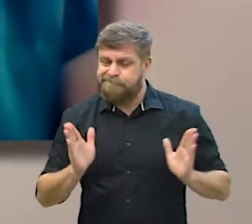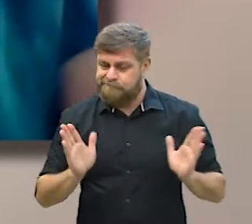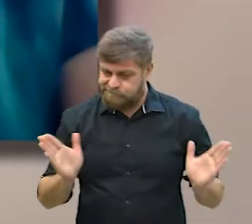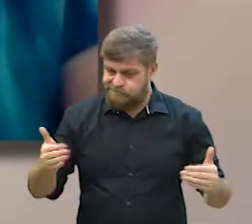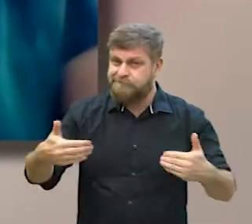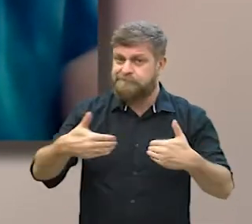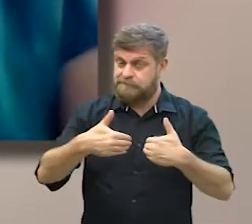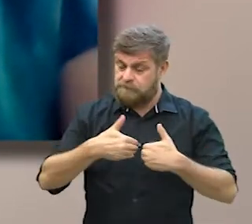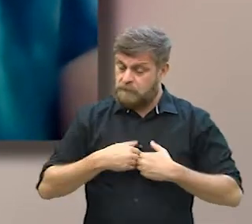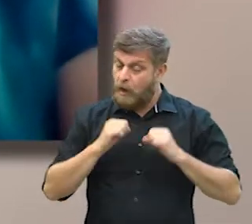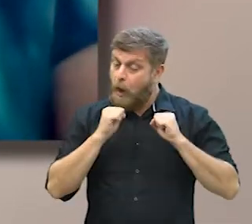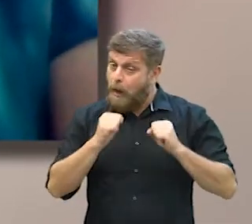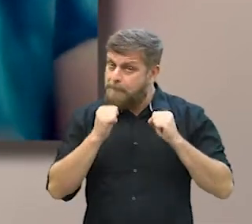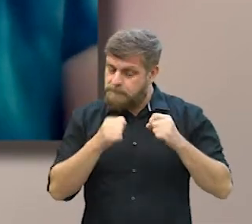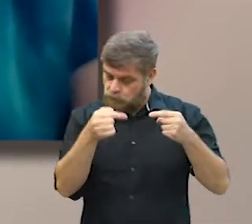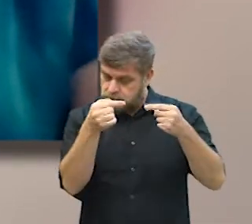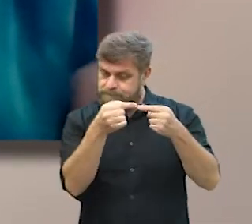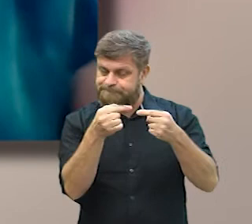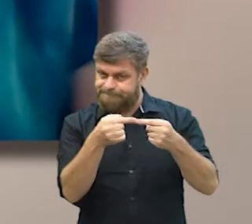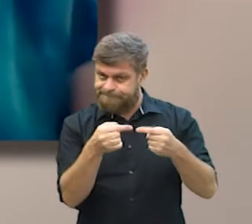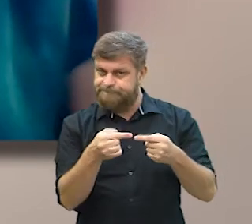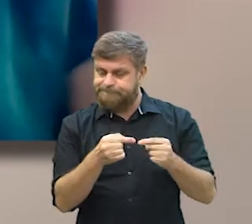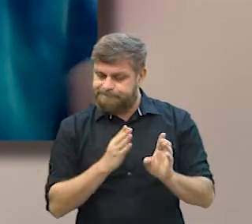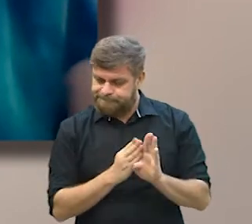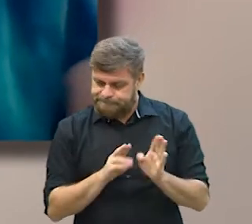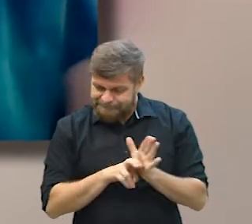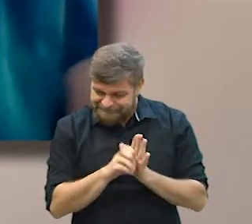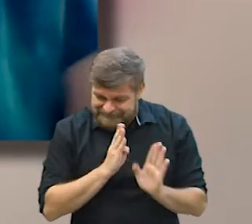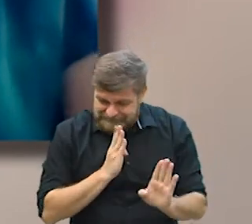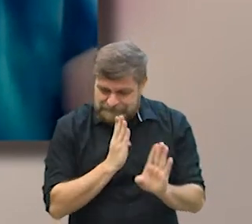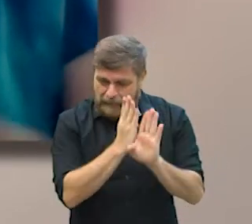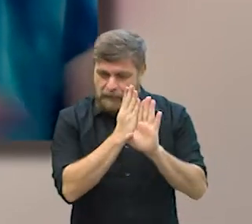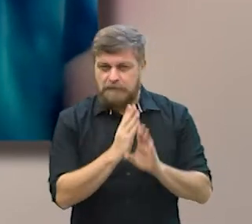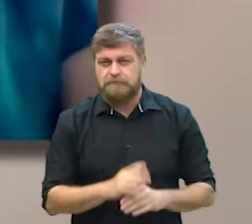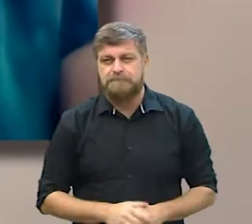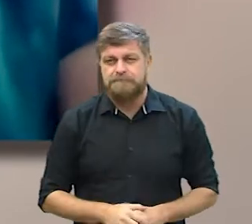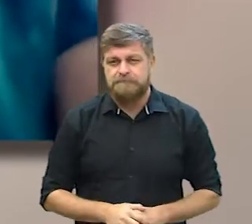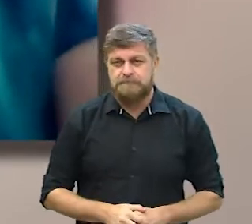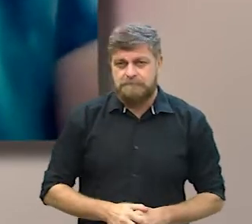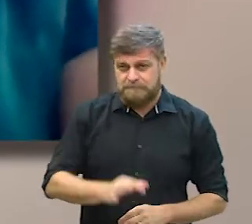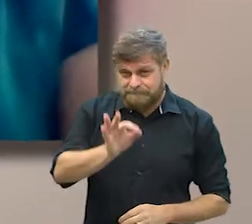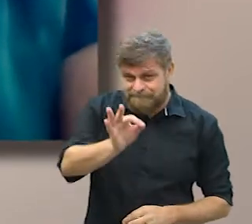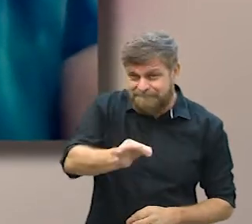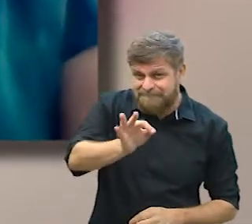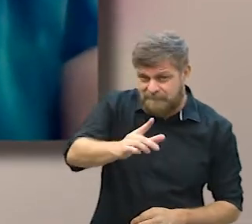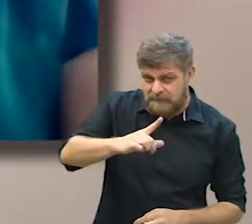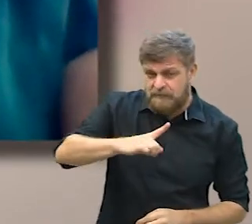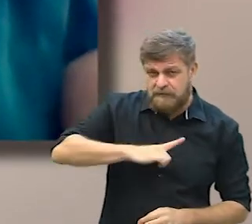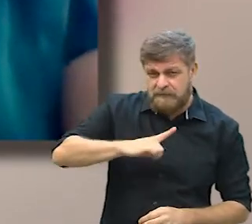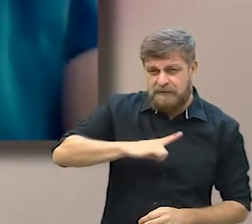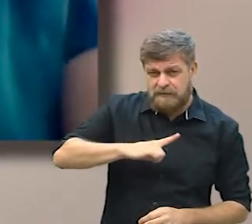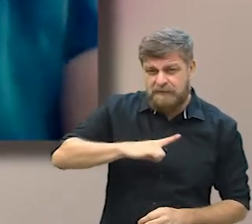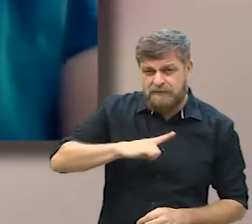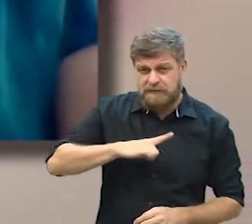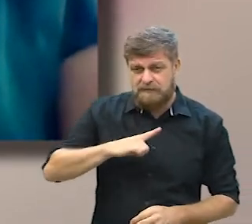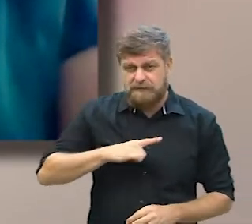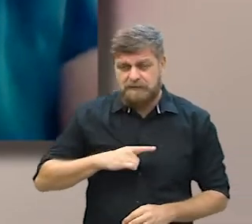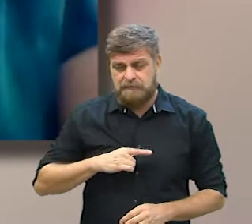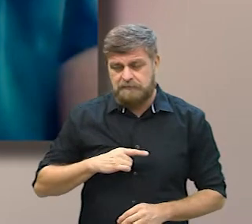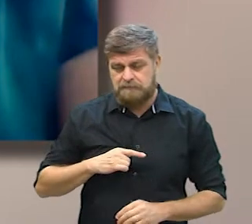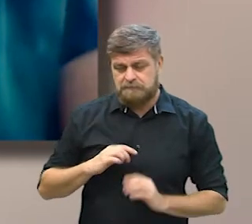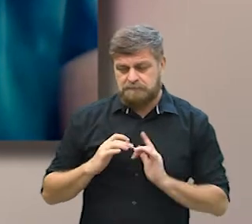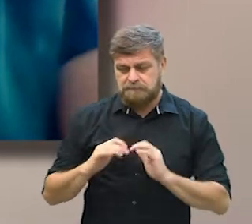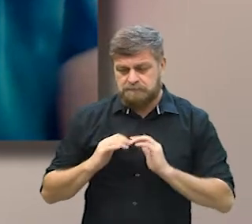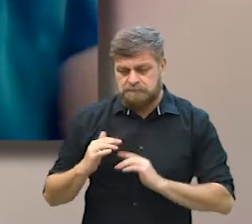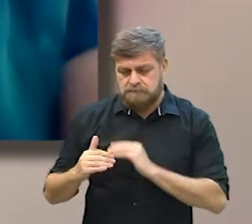aí, podendo ser diagnosticada aí como o TEA. E realmente há essa, vamos dizer, essa